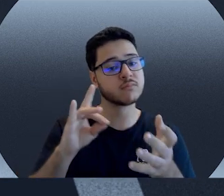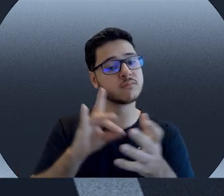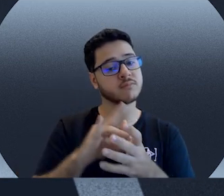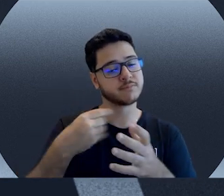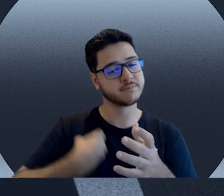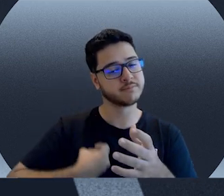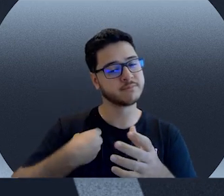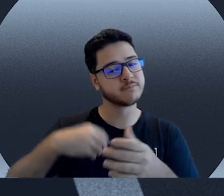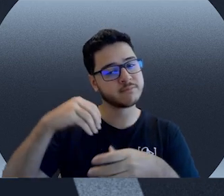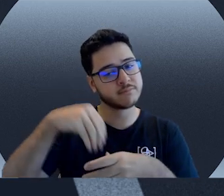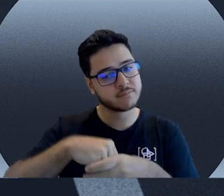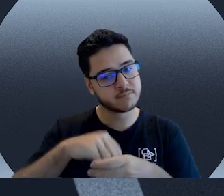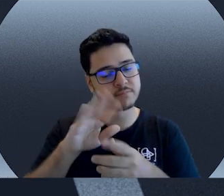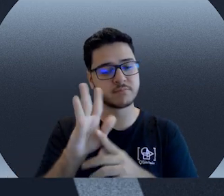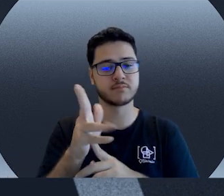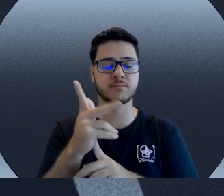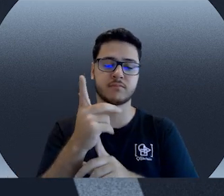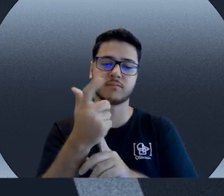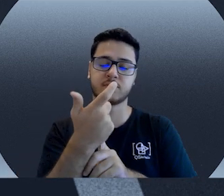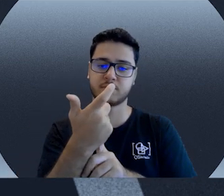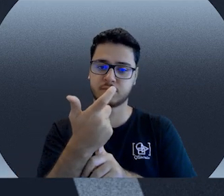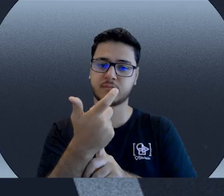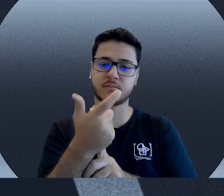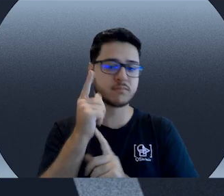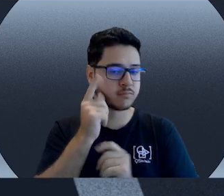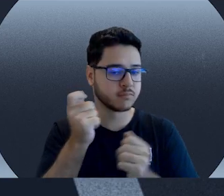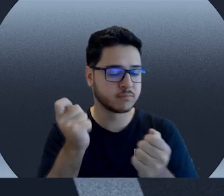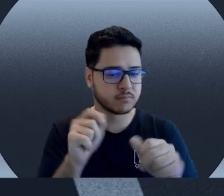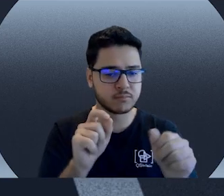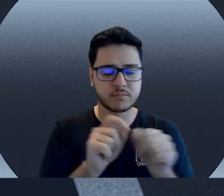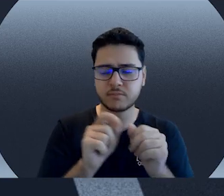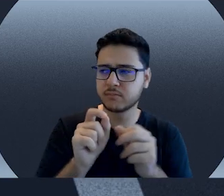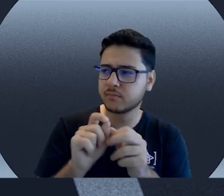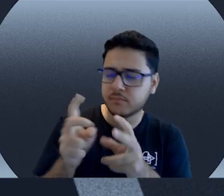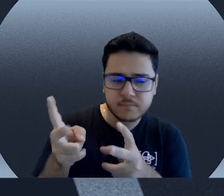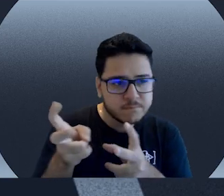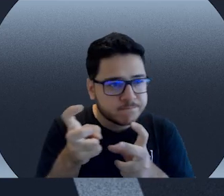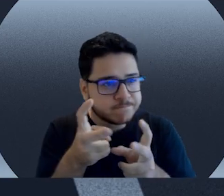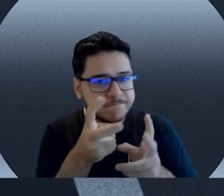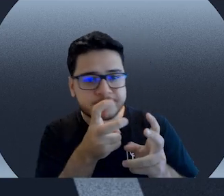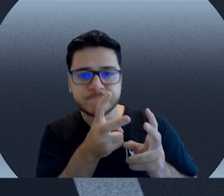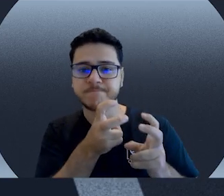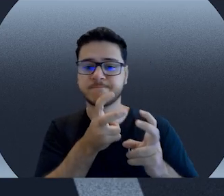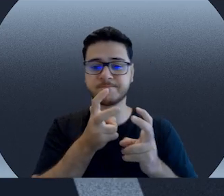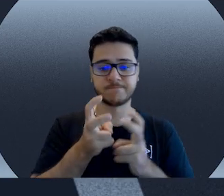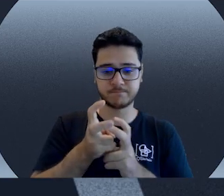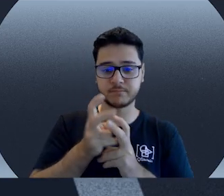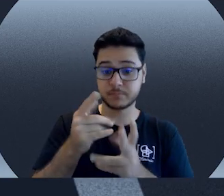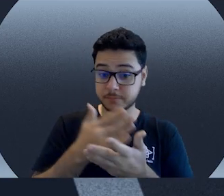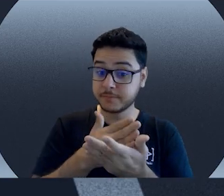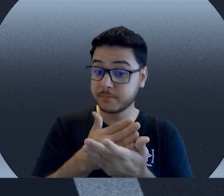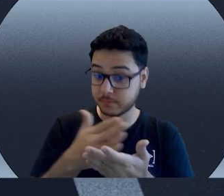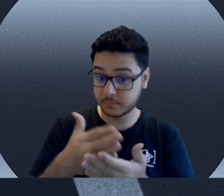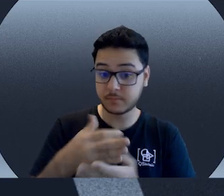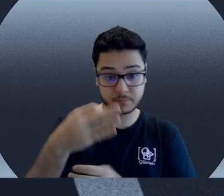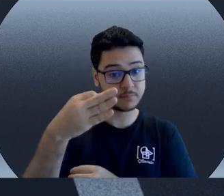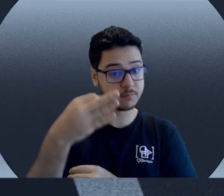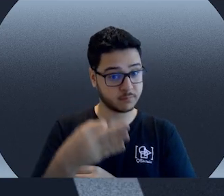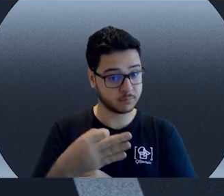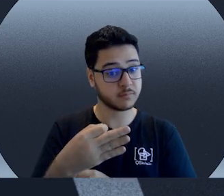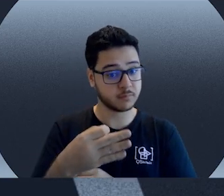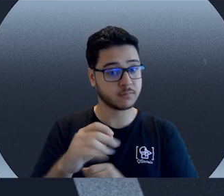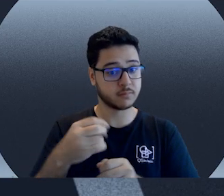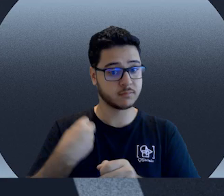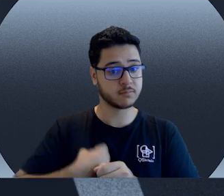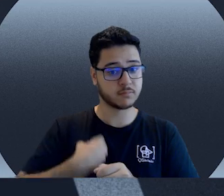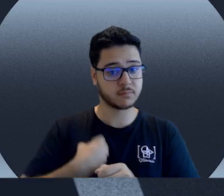entrar dentro de uma obra de arte, para que ela seja ativada, para que ela faça sentido e a partir daí ela exista. Porque no